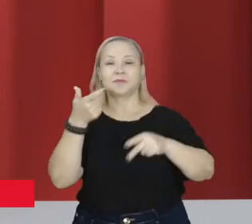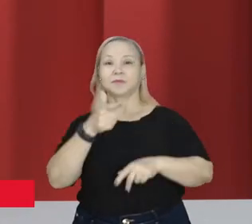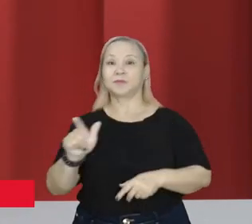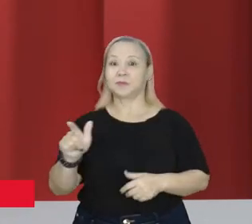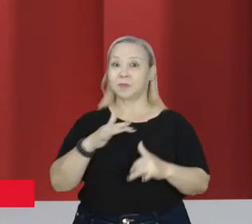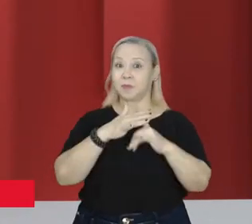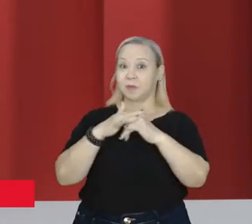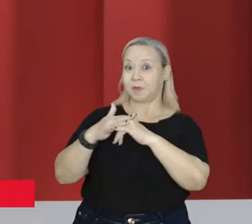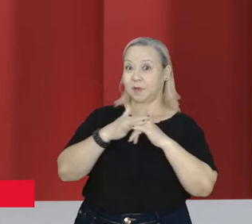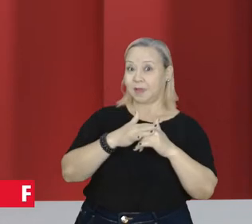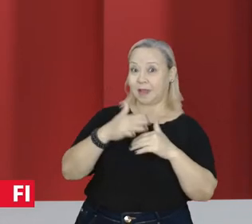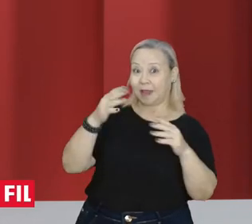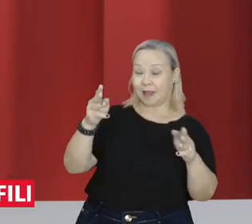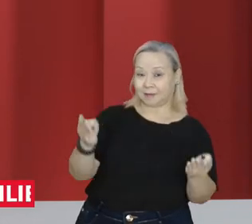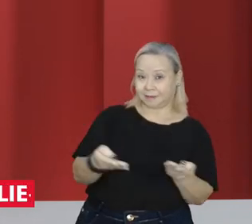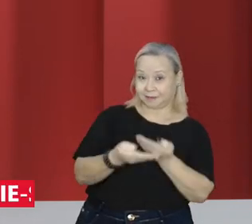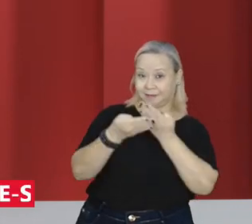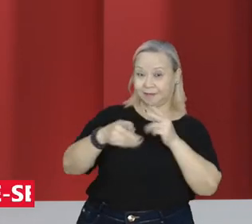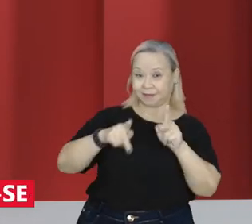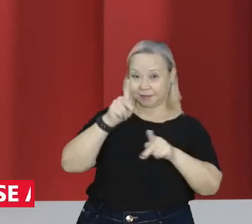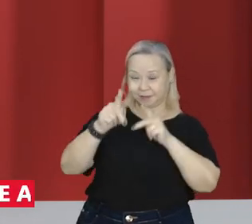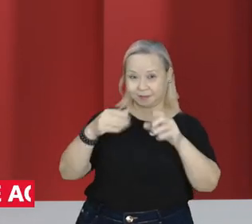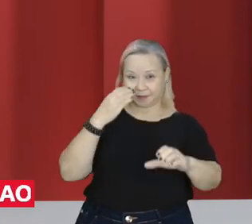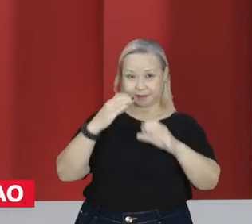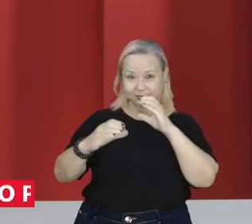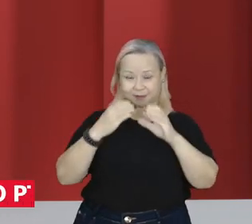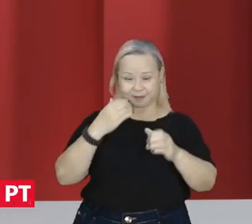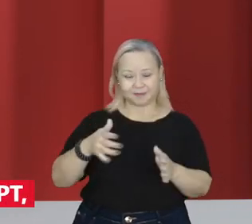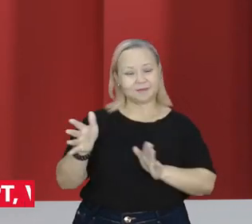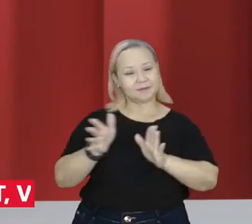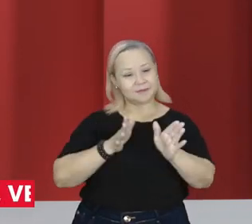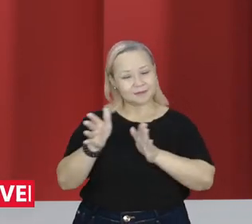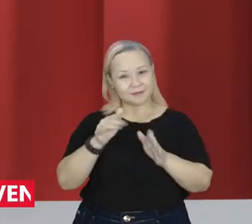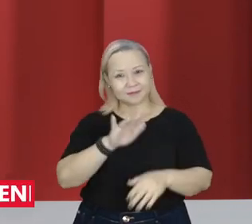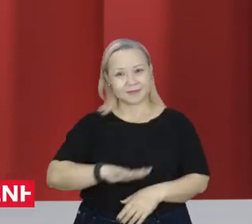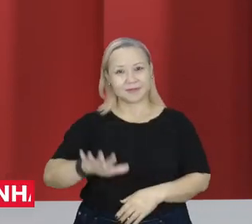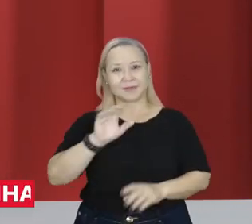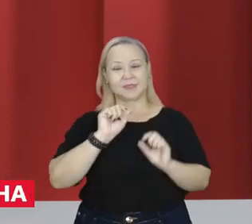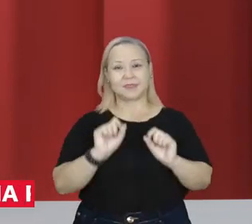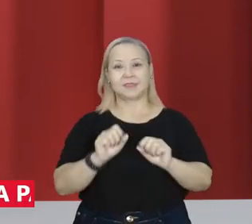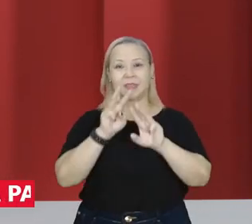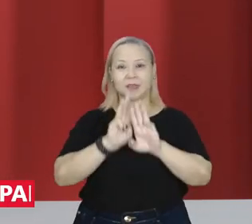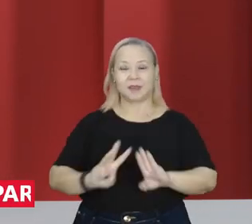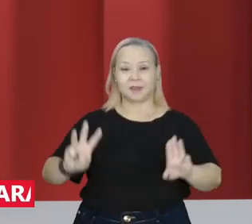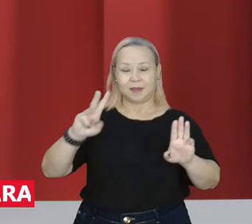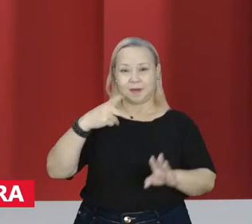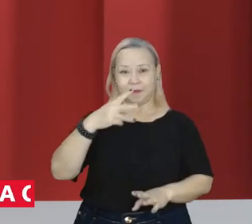canais aqui da Rede Povo de Comunicação, que você consegue acessar todos eles pelo portal